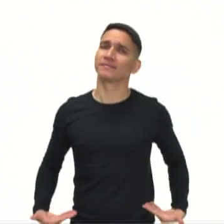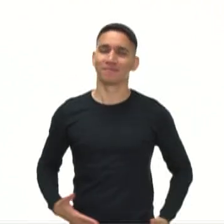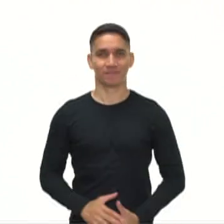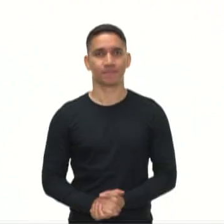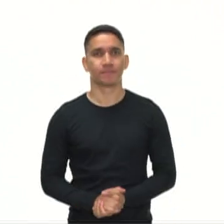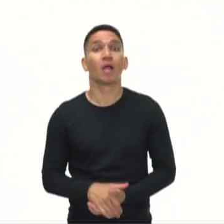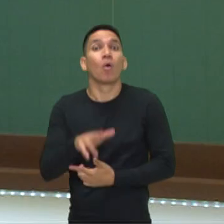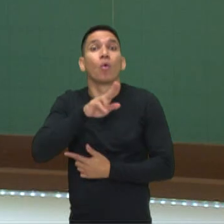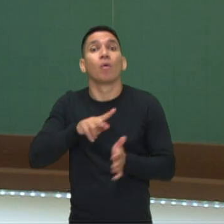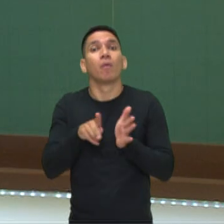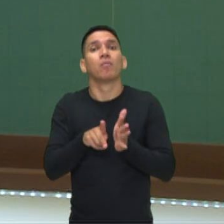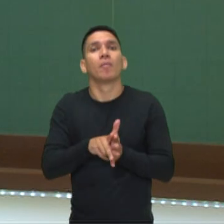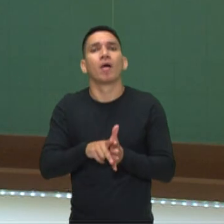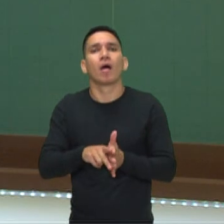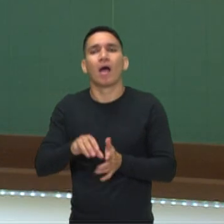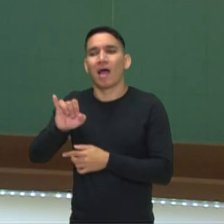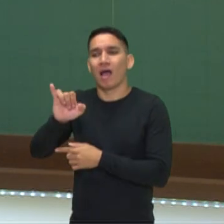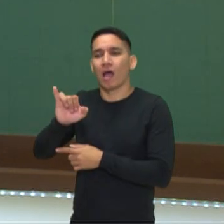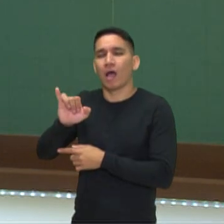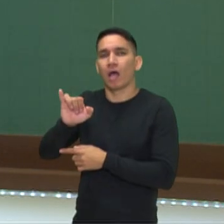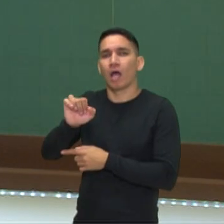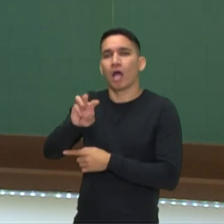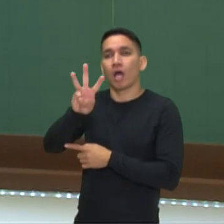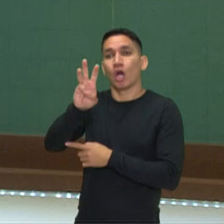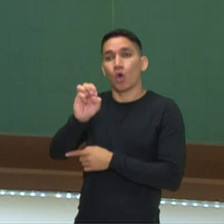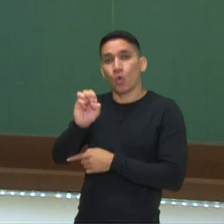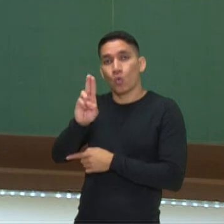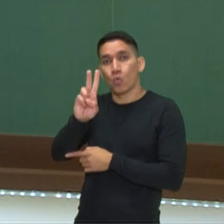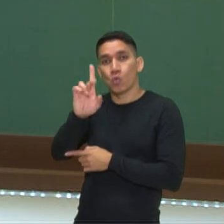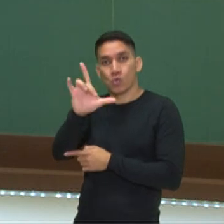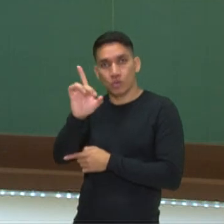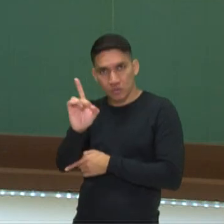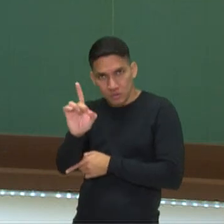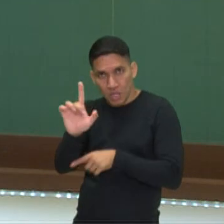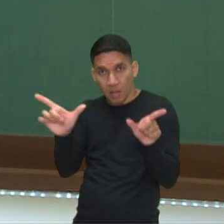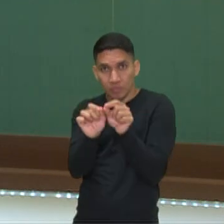nós usamos o I would abreviado, que lemos I'd, ok?